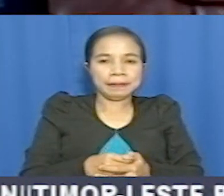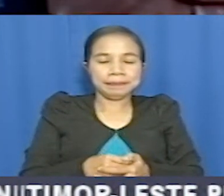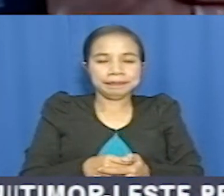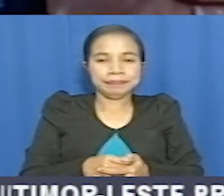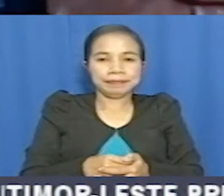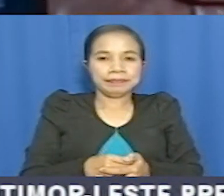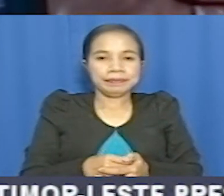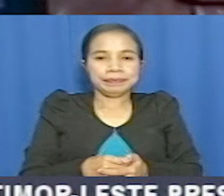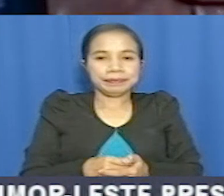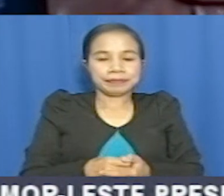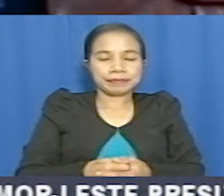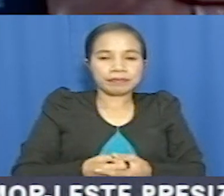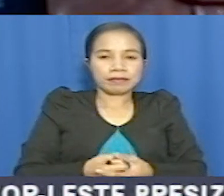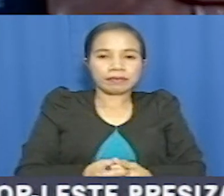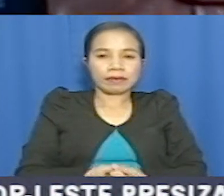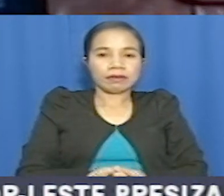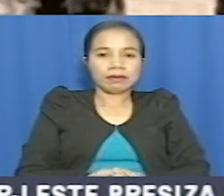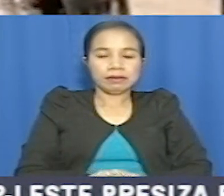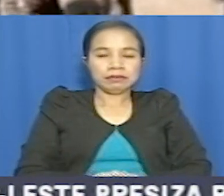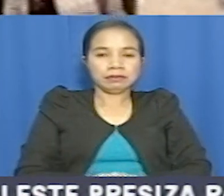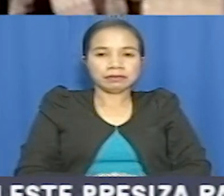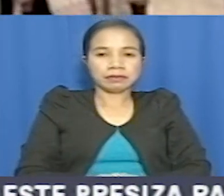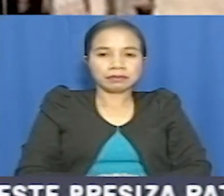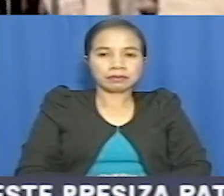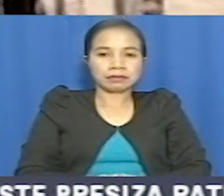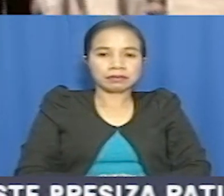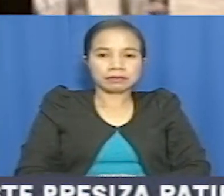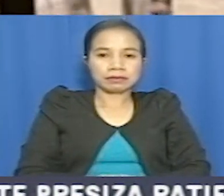realidad ta sai ukuan.